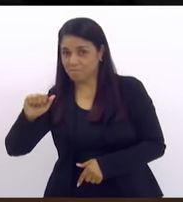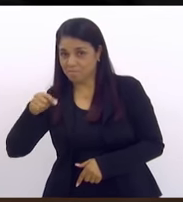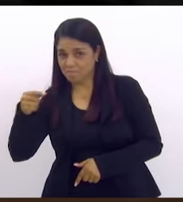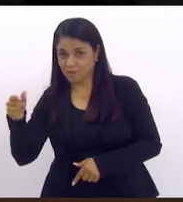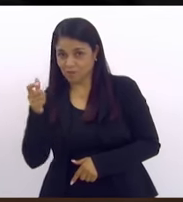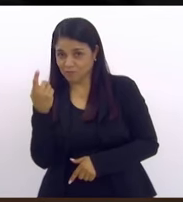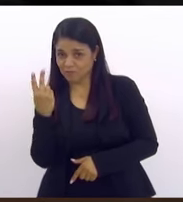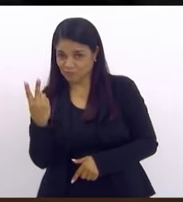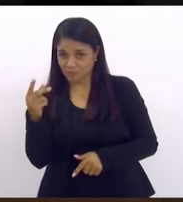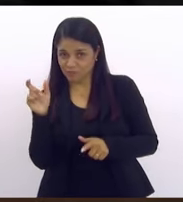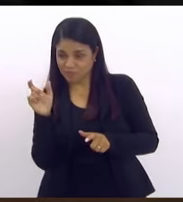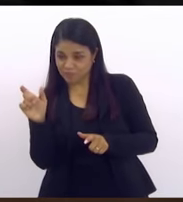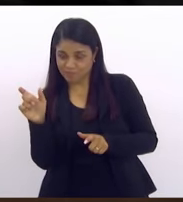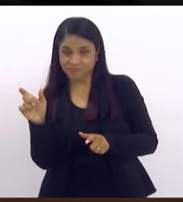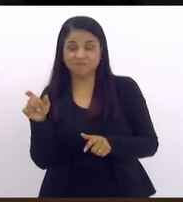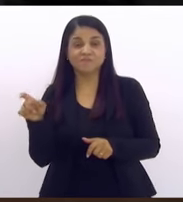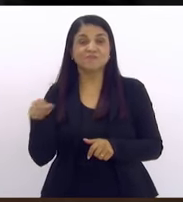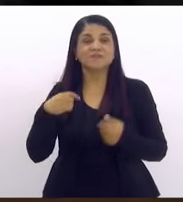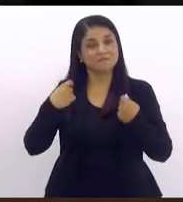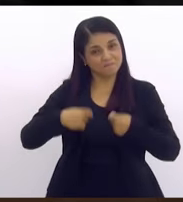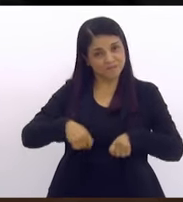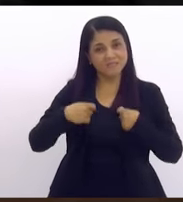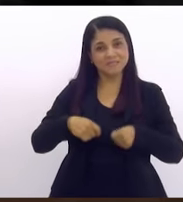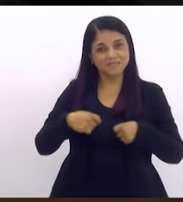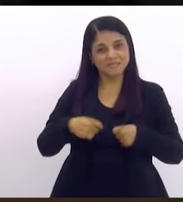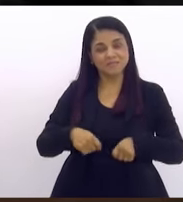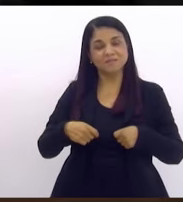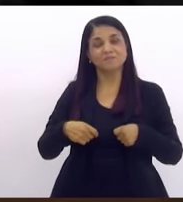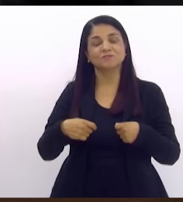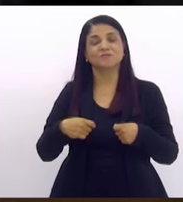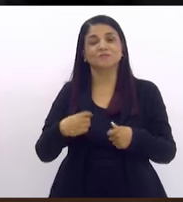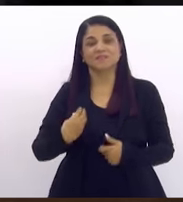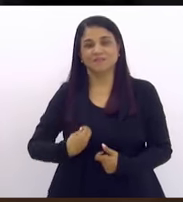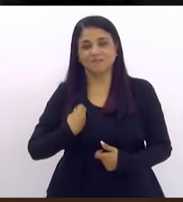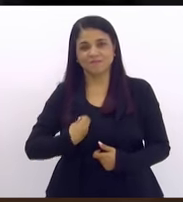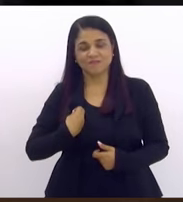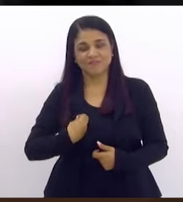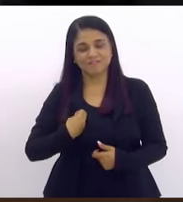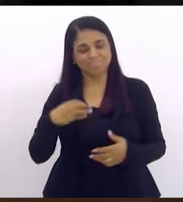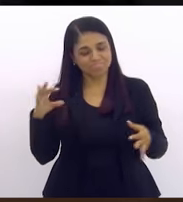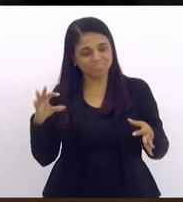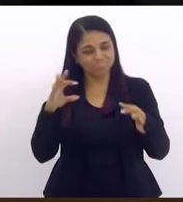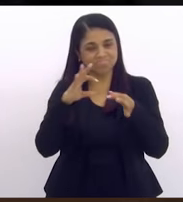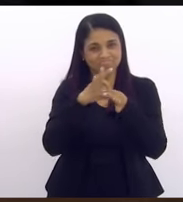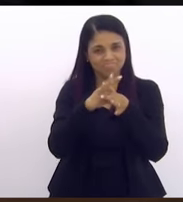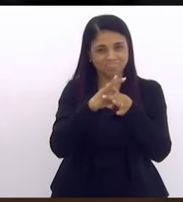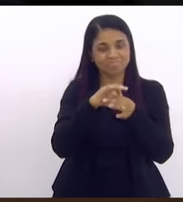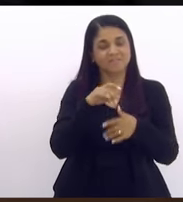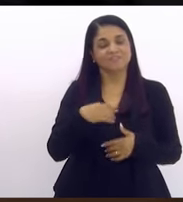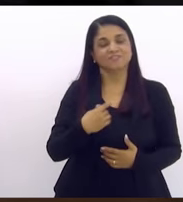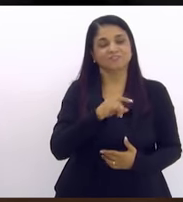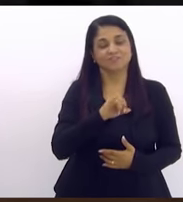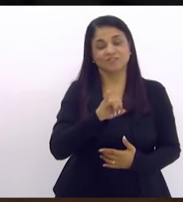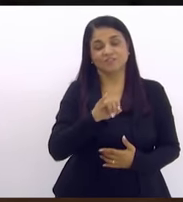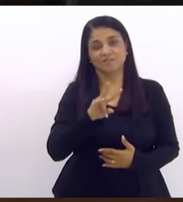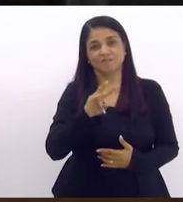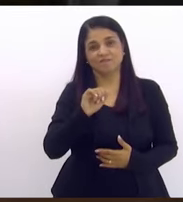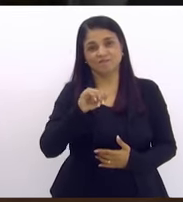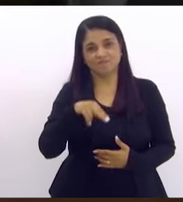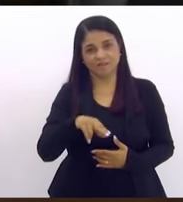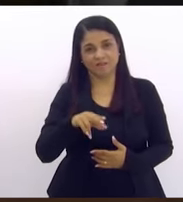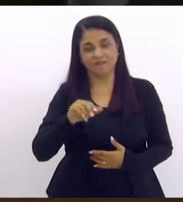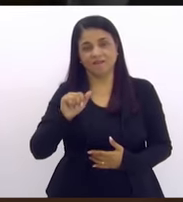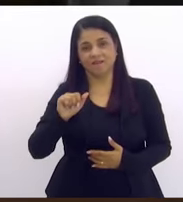precisa como nós precisamos da coerência de vida de Ivan alemão que não obstante seu sobrenome é